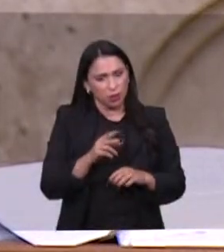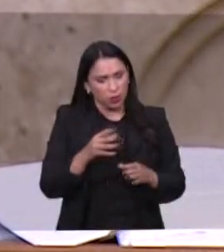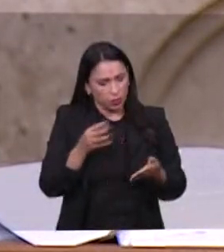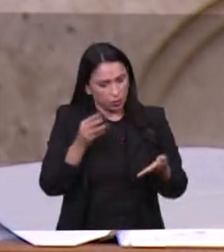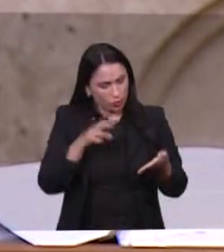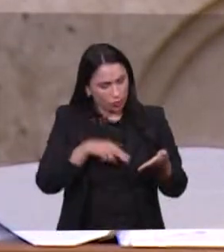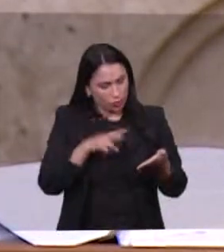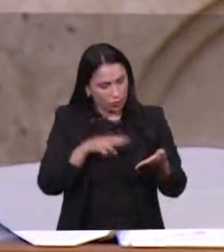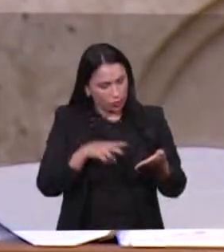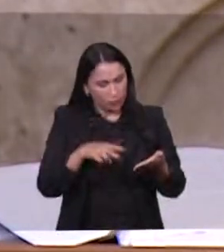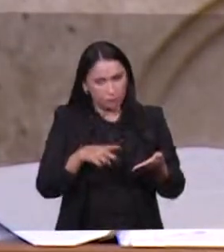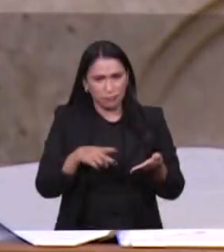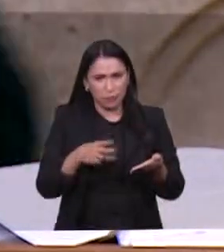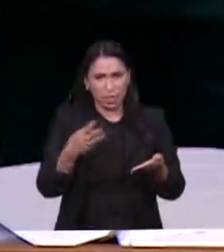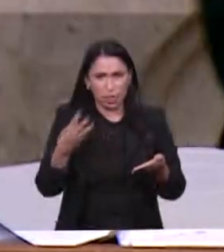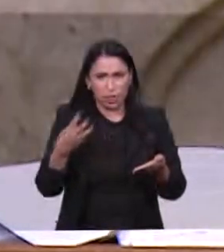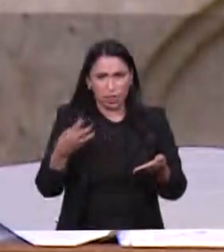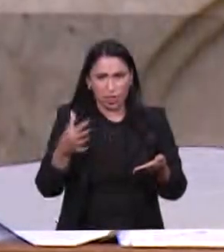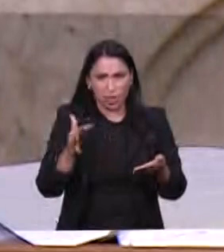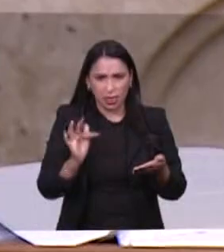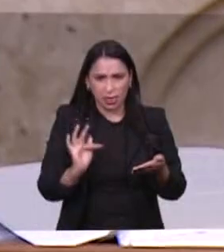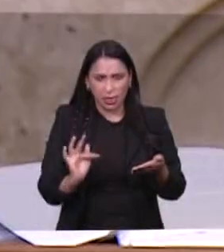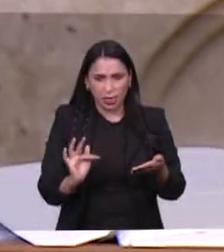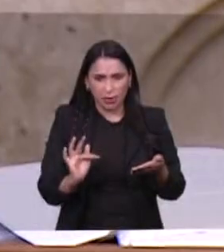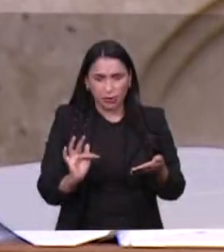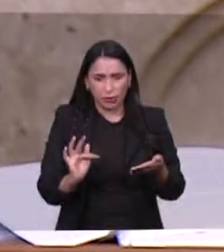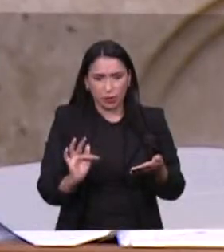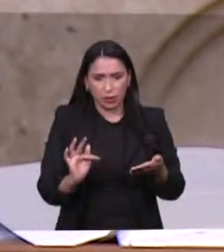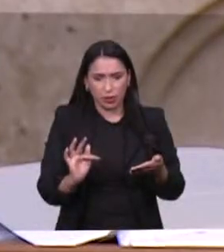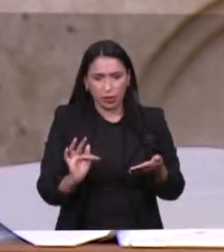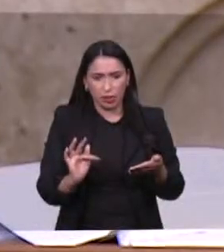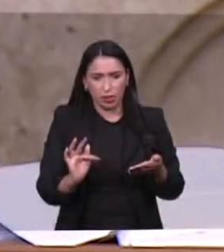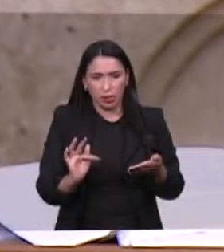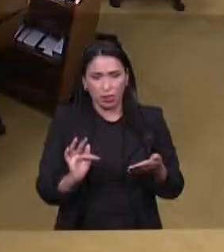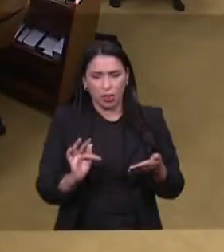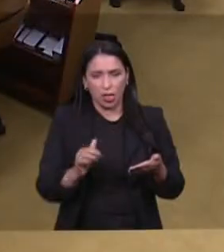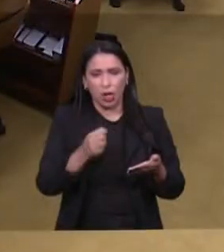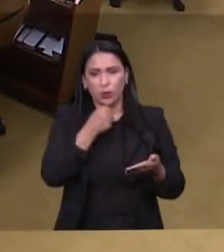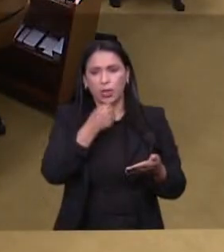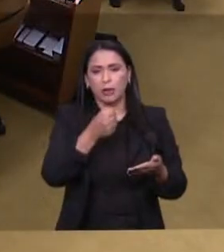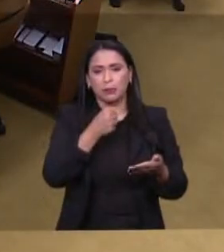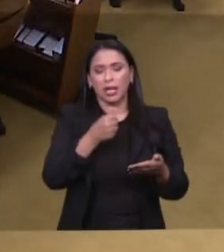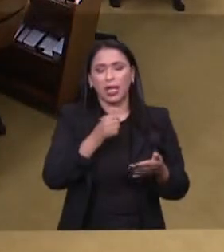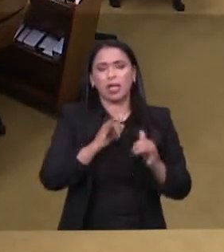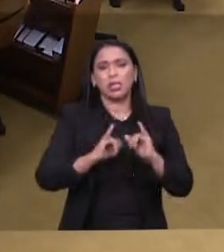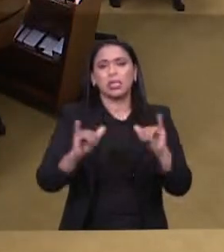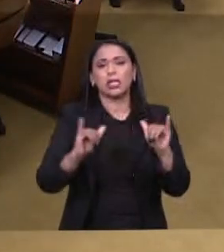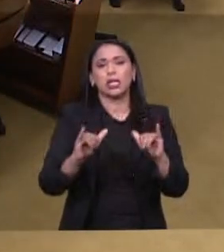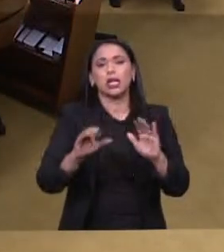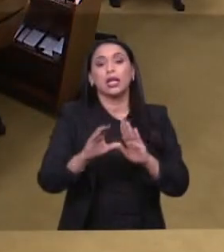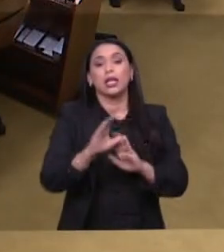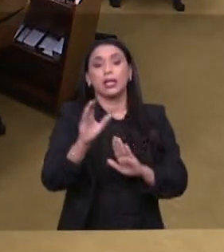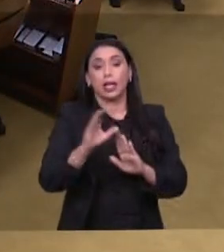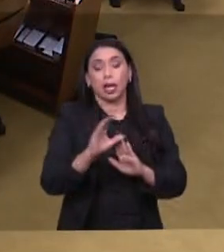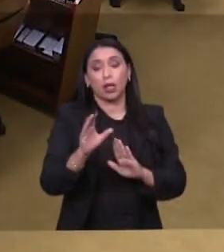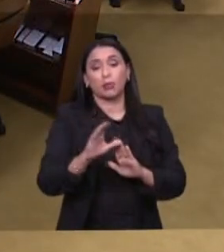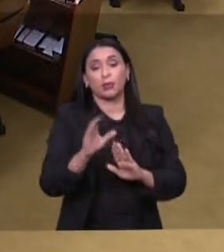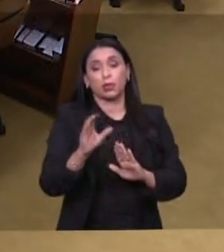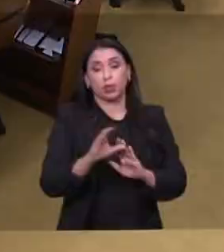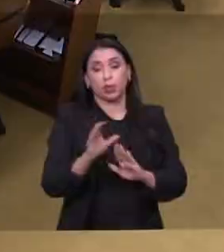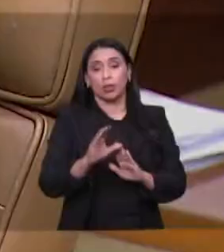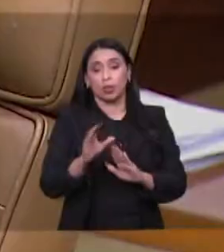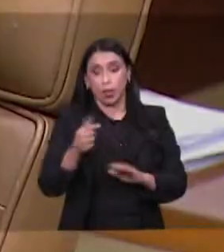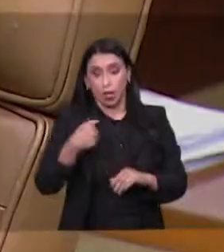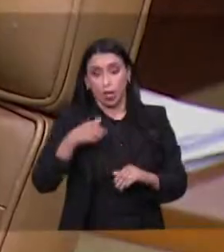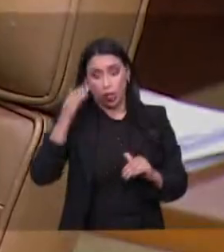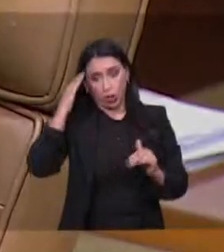estou aqui, ó? 3F. O caput. 3F é o da imprensa. Caput. É o da imprensa. O caput, Vossa Excelência, concorda com o caput. Concordo com o